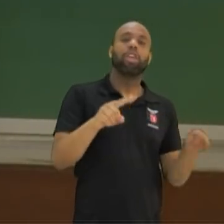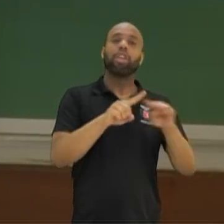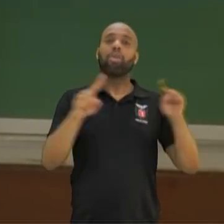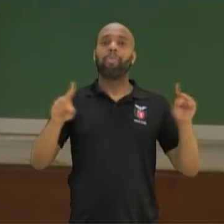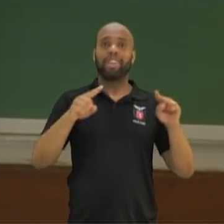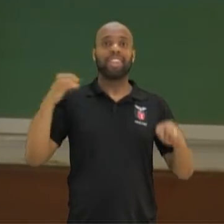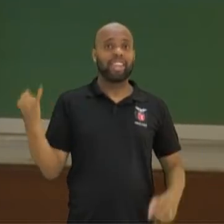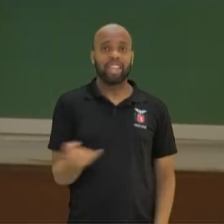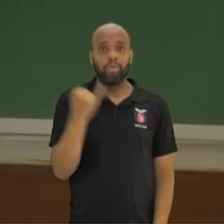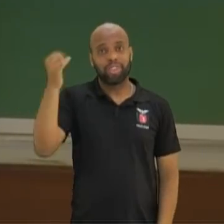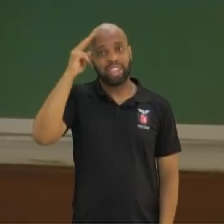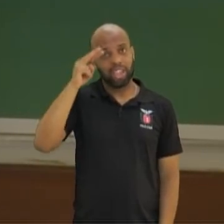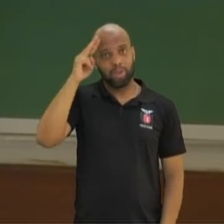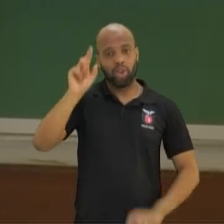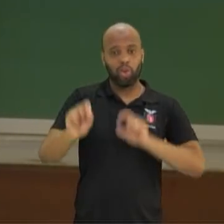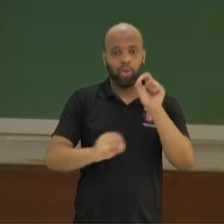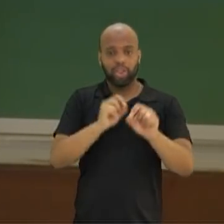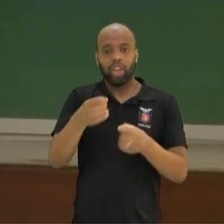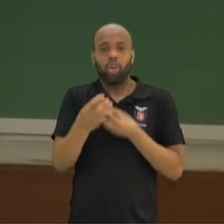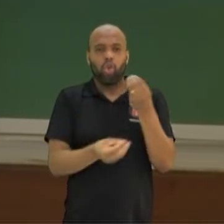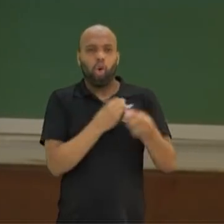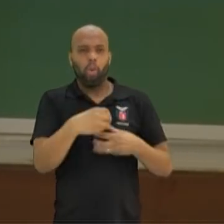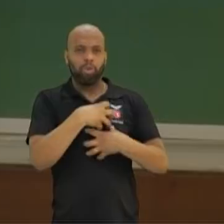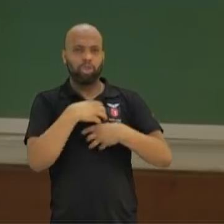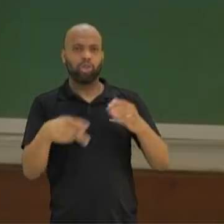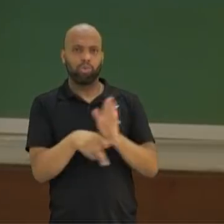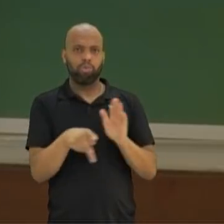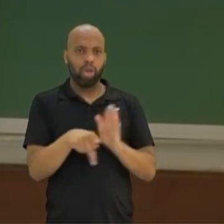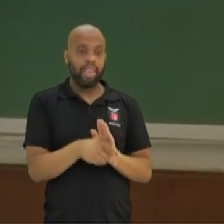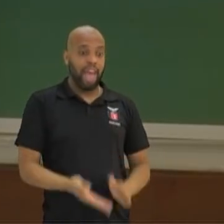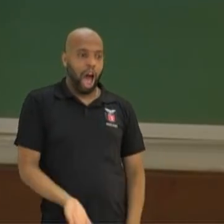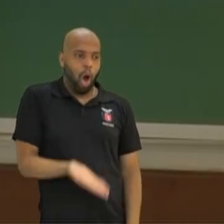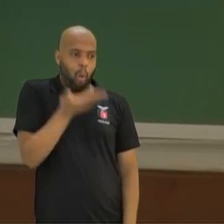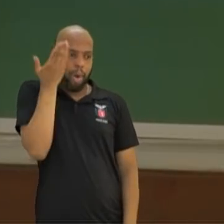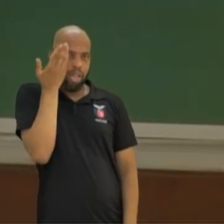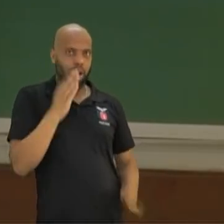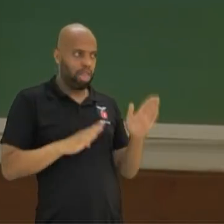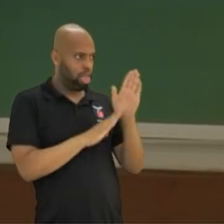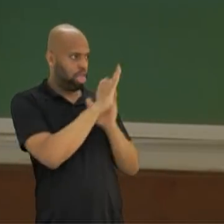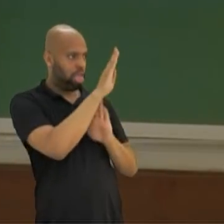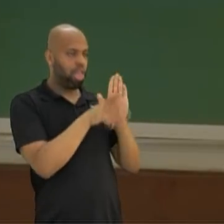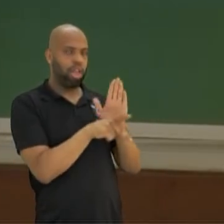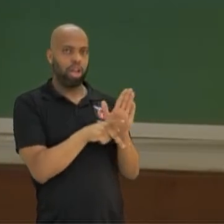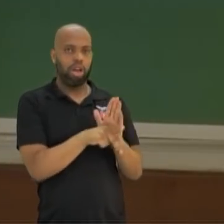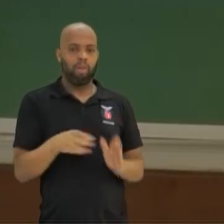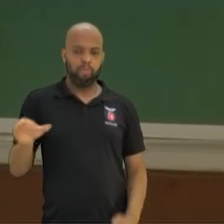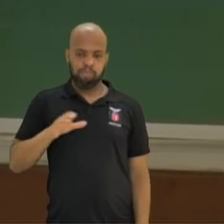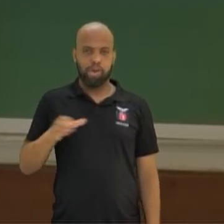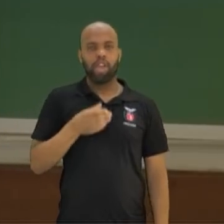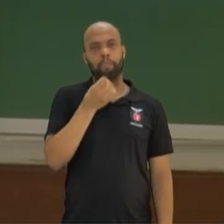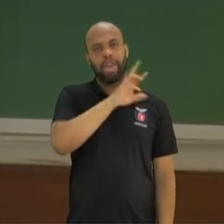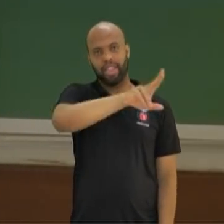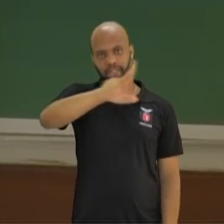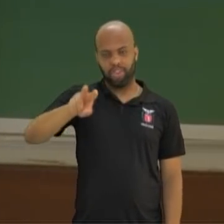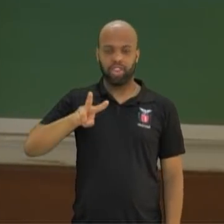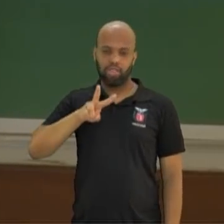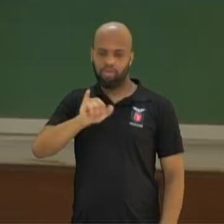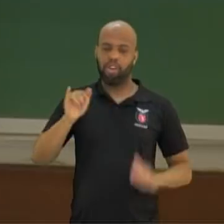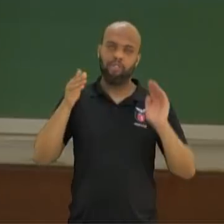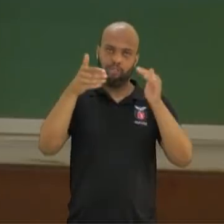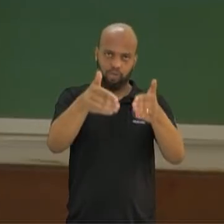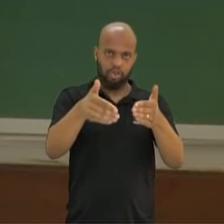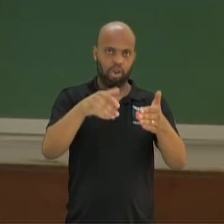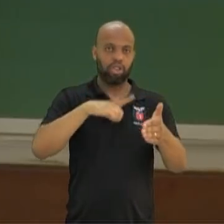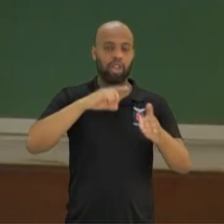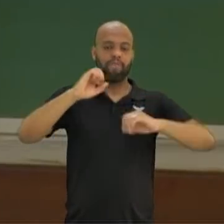a intensificação e o acúmulo de capitais favoreceu o processo de beneficiamento, que é o que vai ser o foco para a